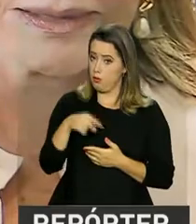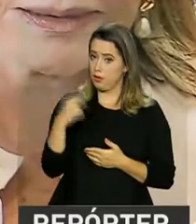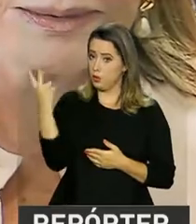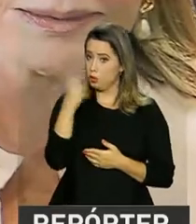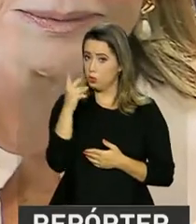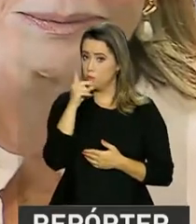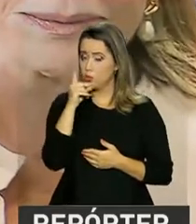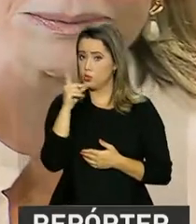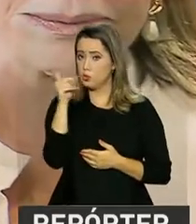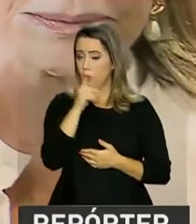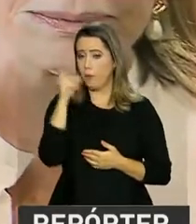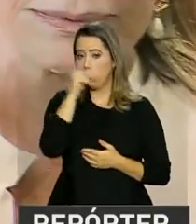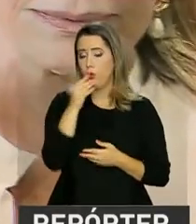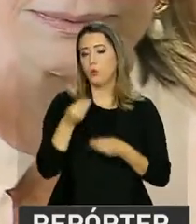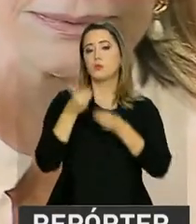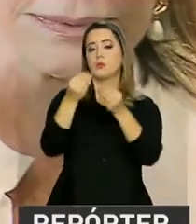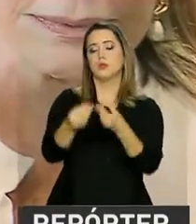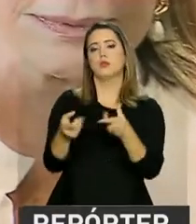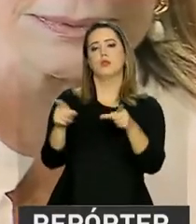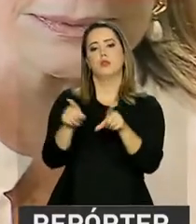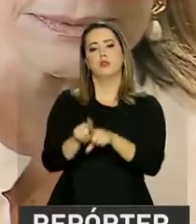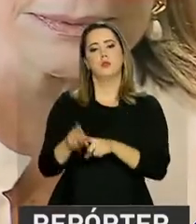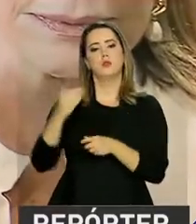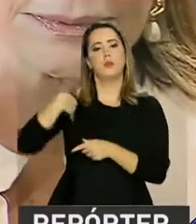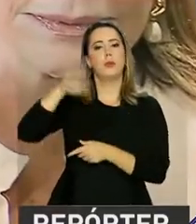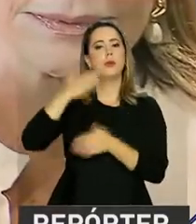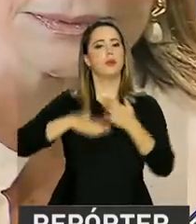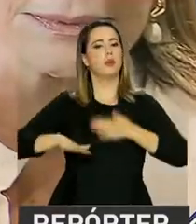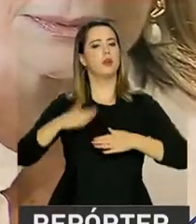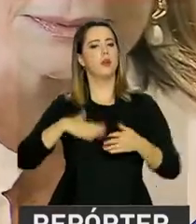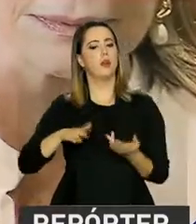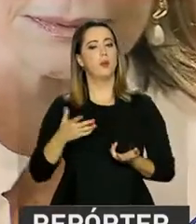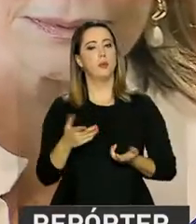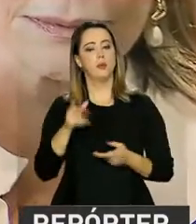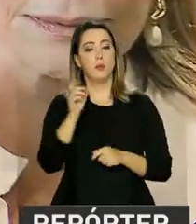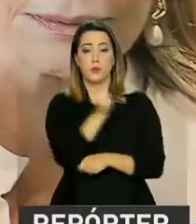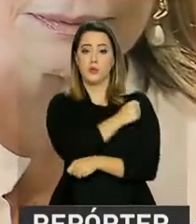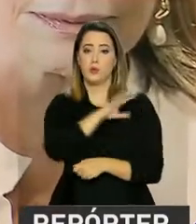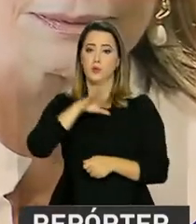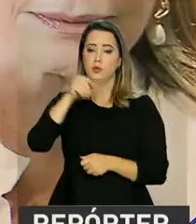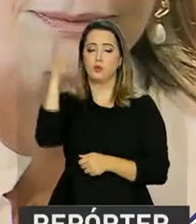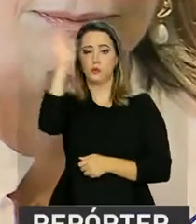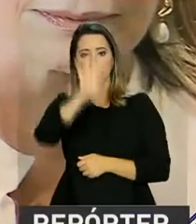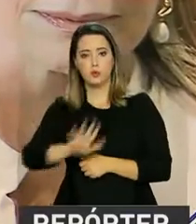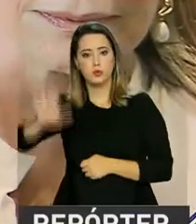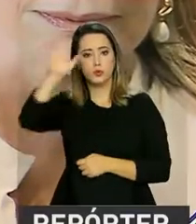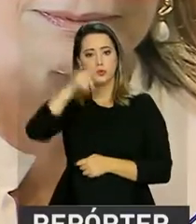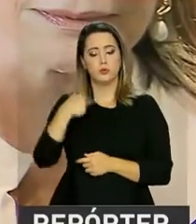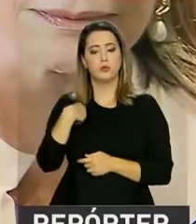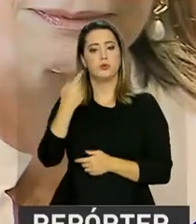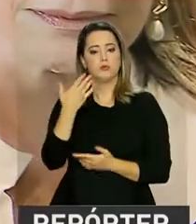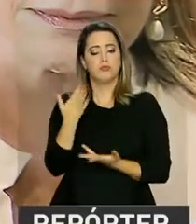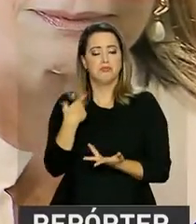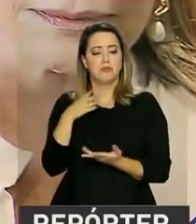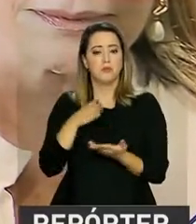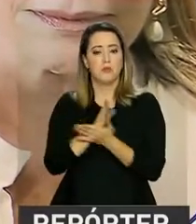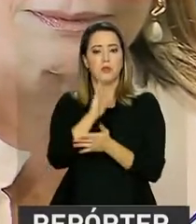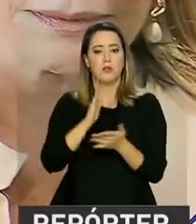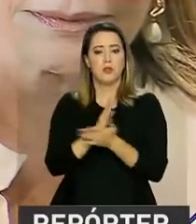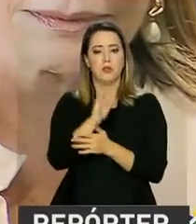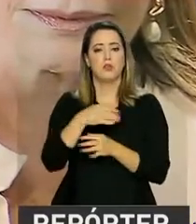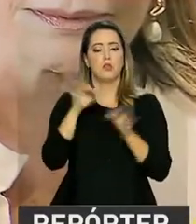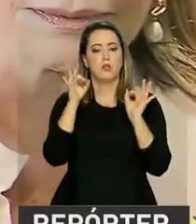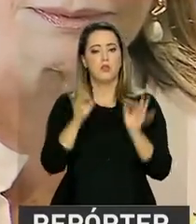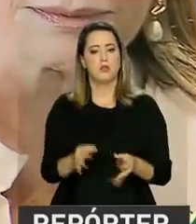domingos garantiu um maior conforto para os estudantes de todo o país e tendo uma aprovação considerável